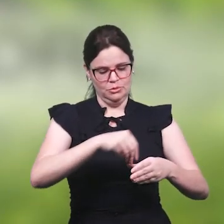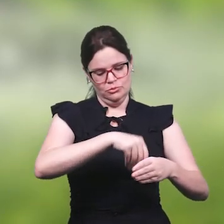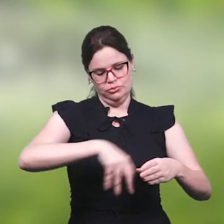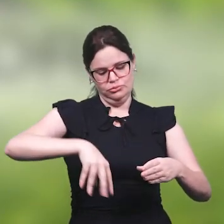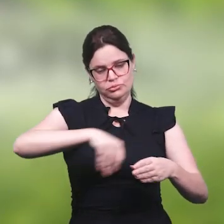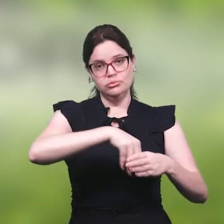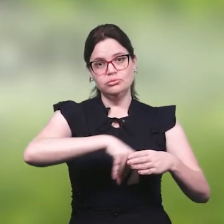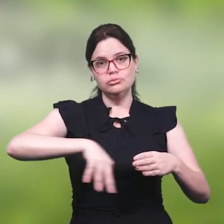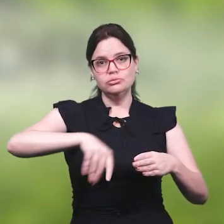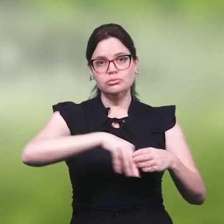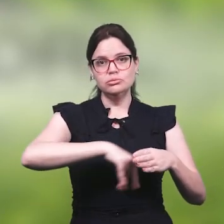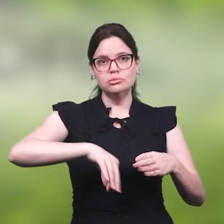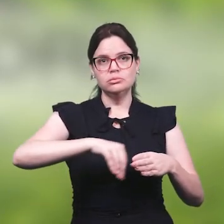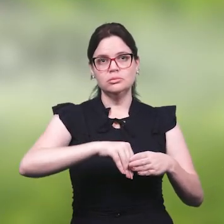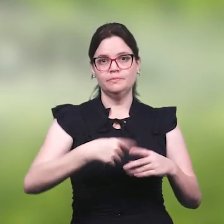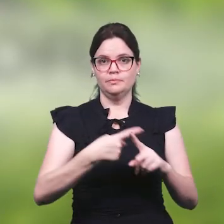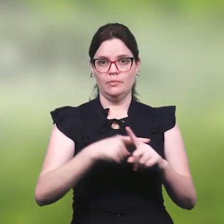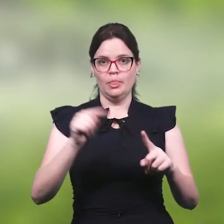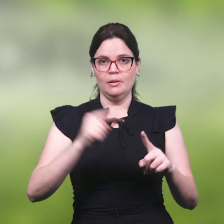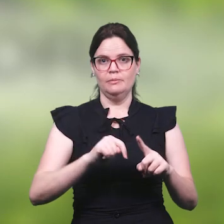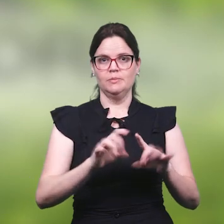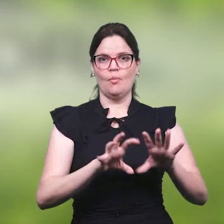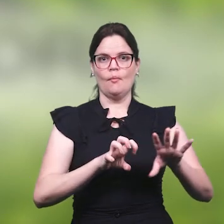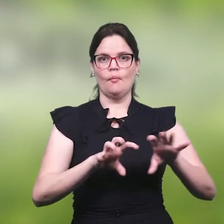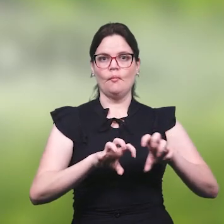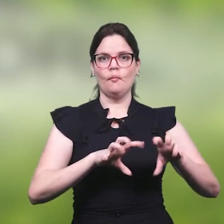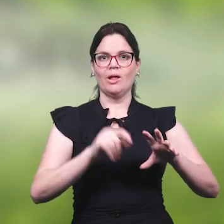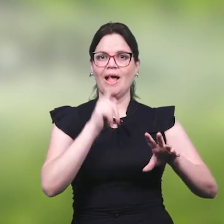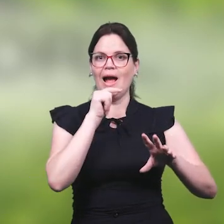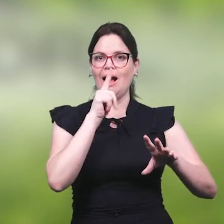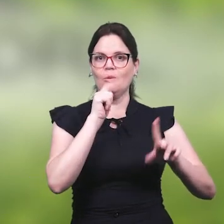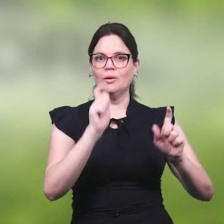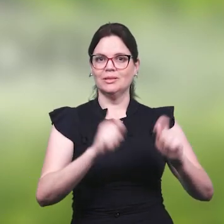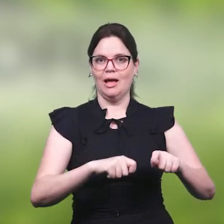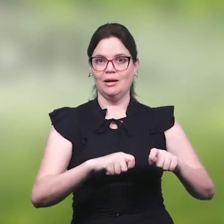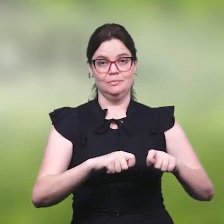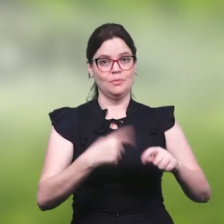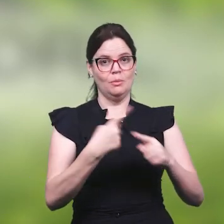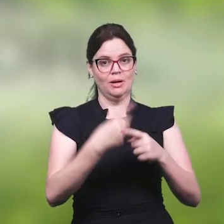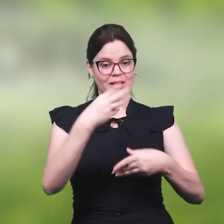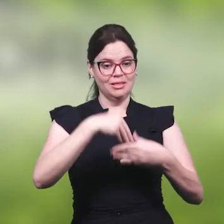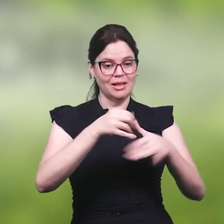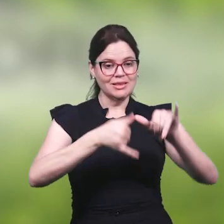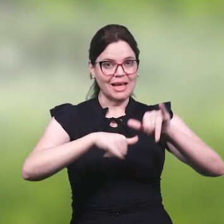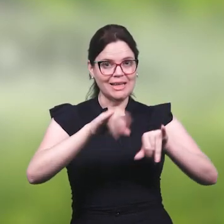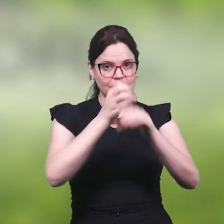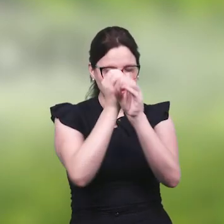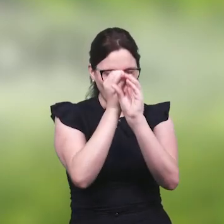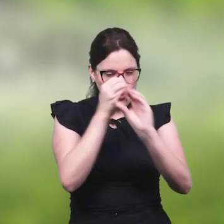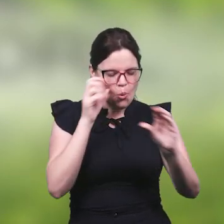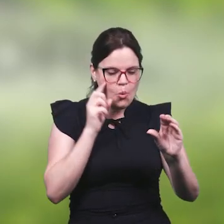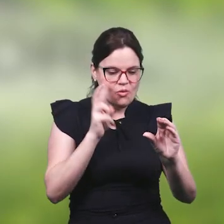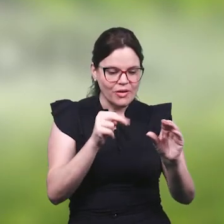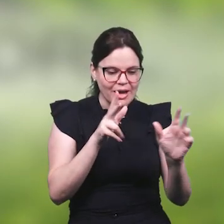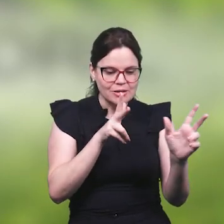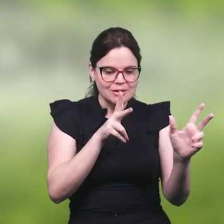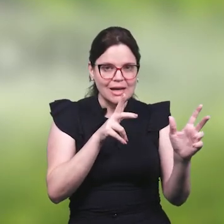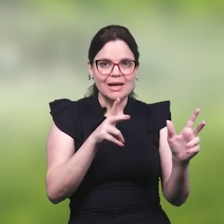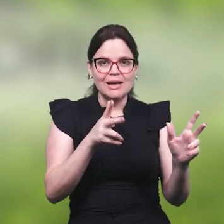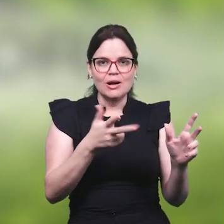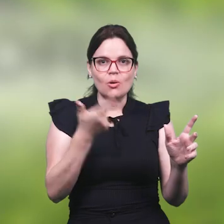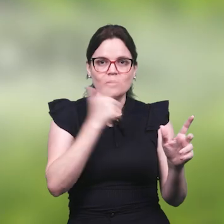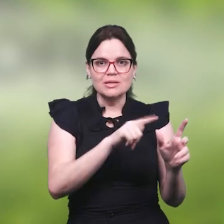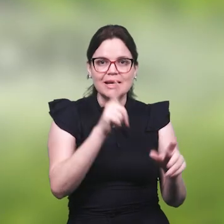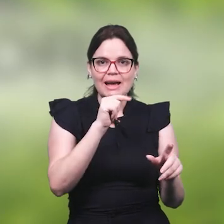na forma de um pó. Só que ele tem muita capacidade de absorver água. A estrutura química dele tem muita capacidade de absorver água. Então,